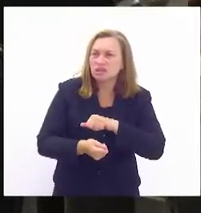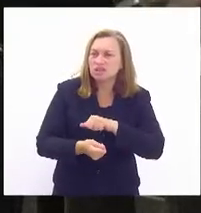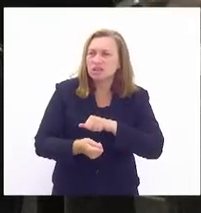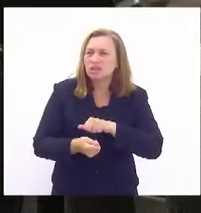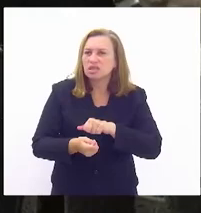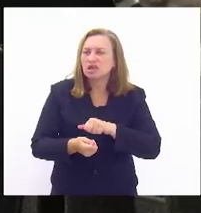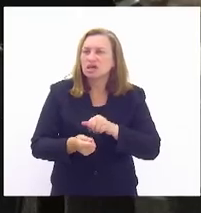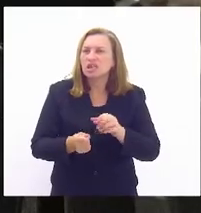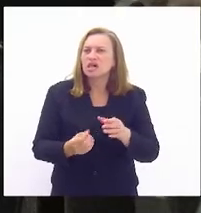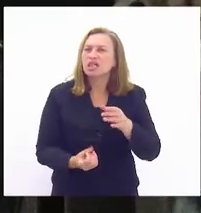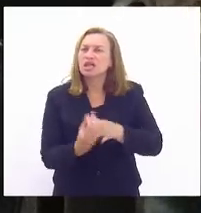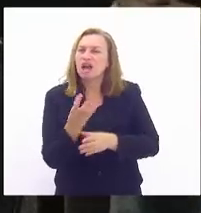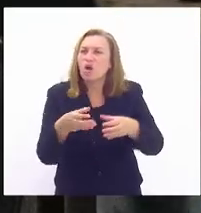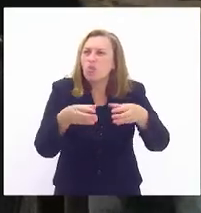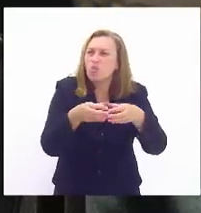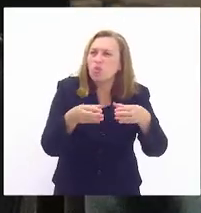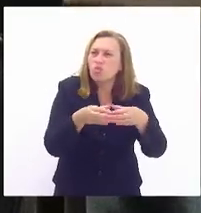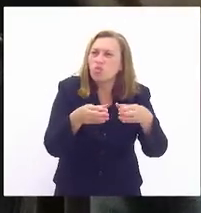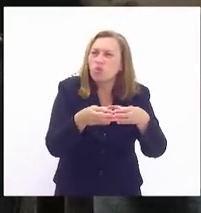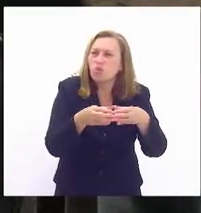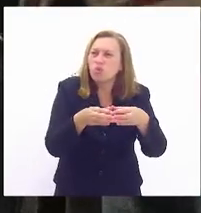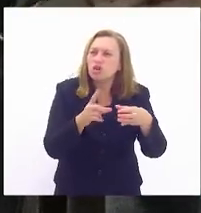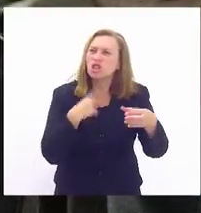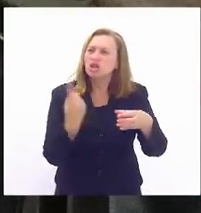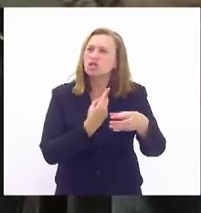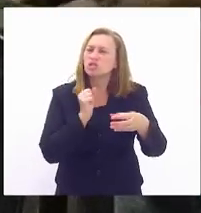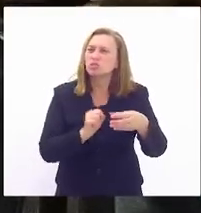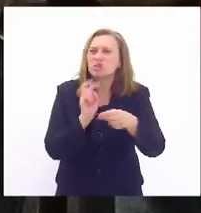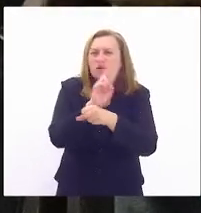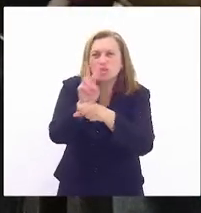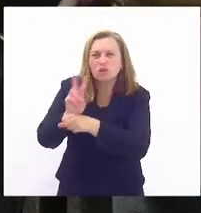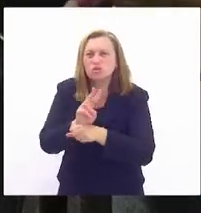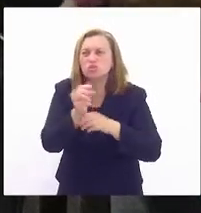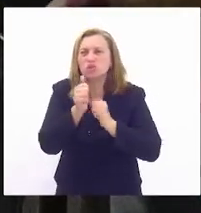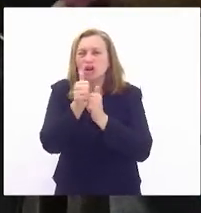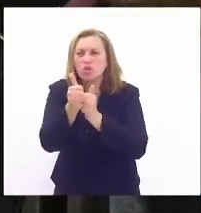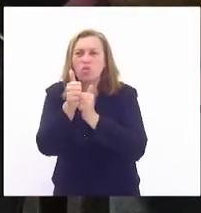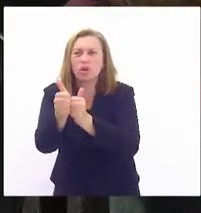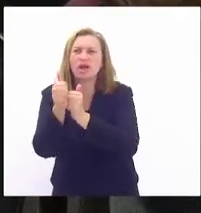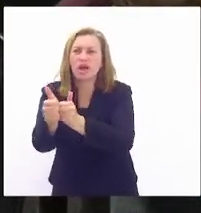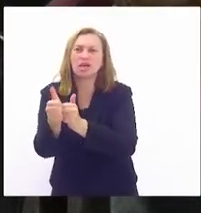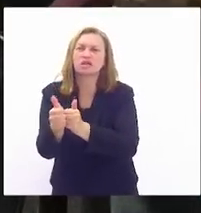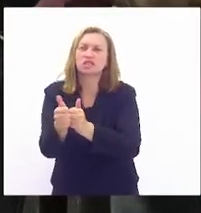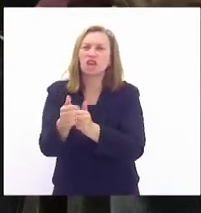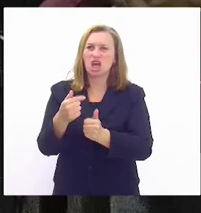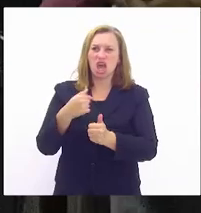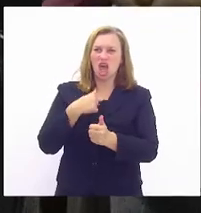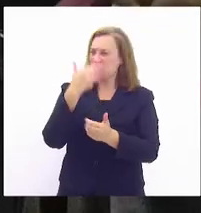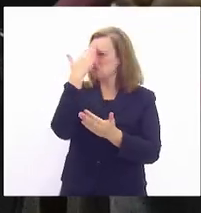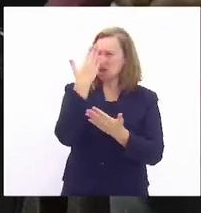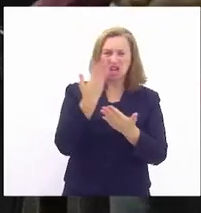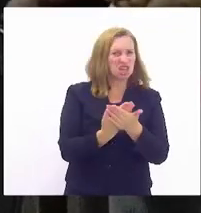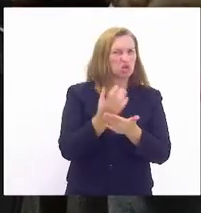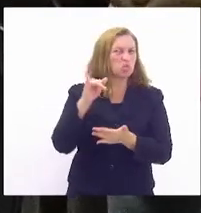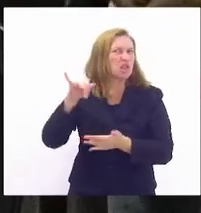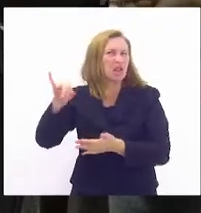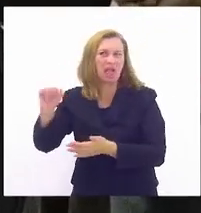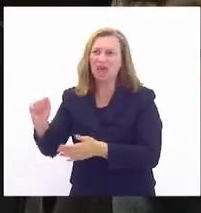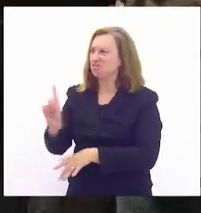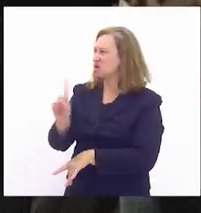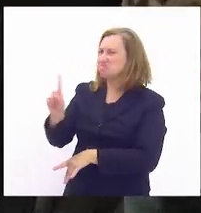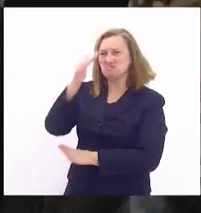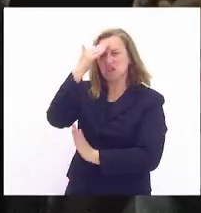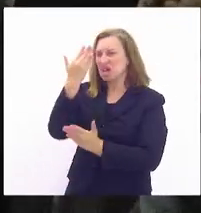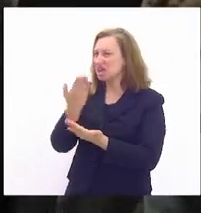comitê para que nós possamos acompanhar um comitê. Eu não confio no INEA. Eu